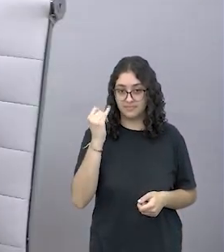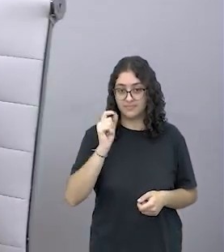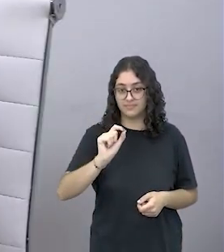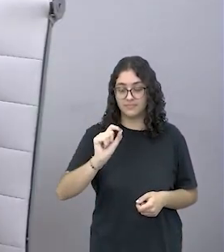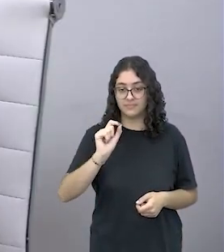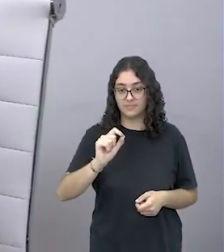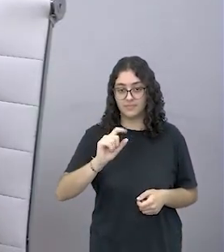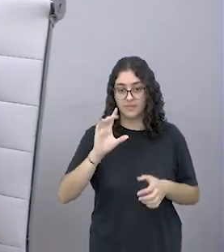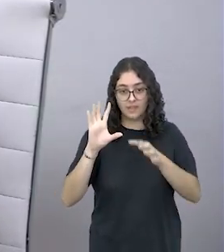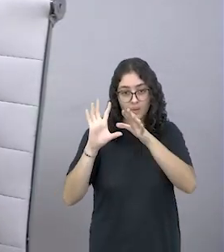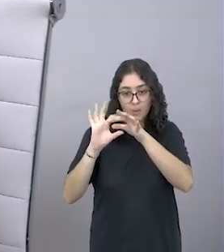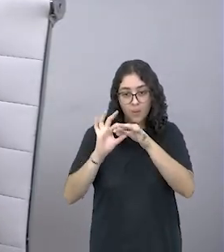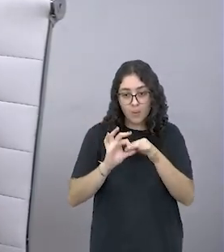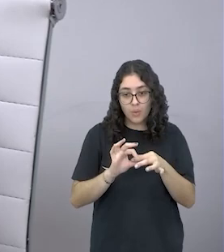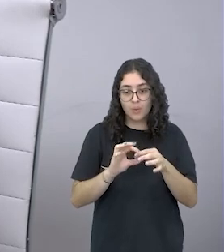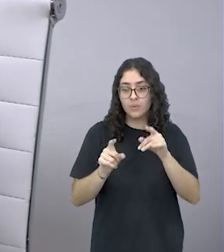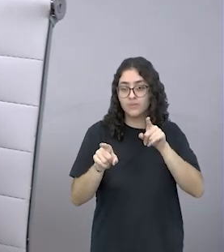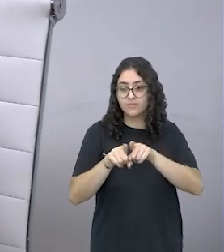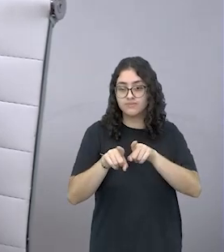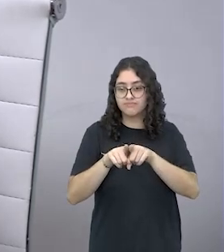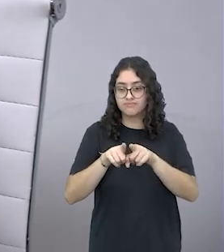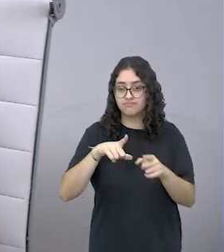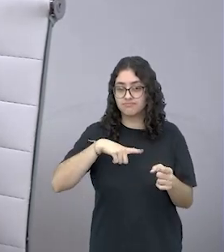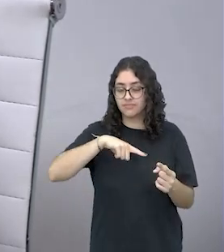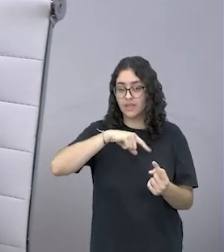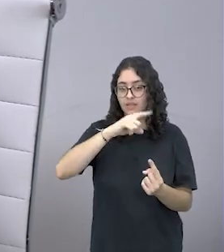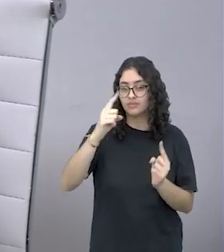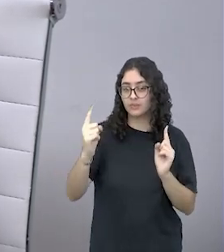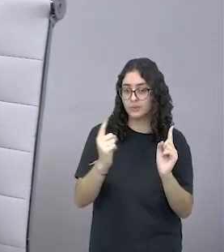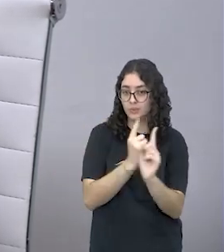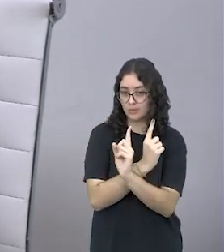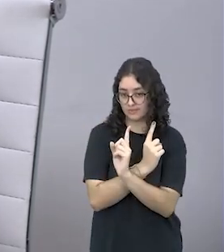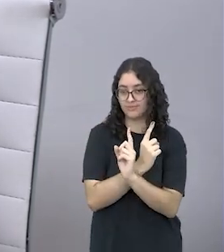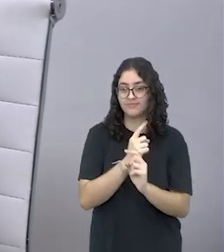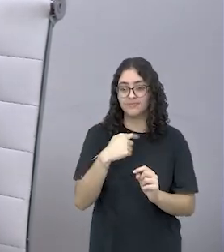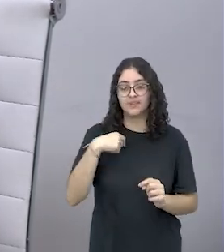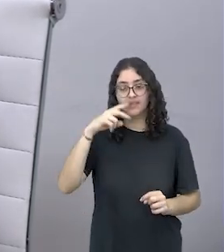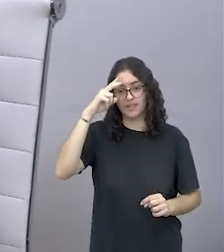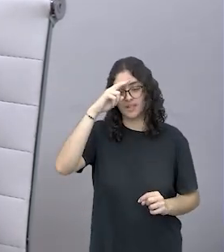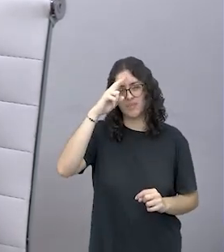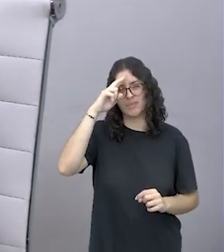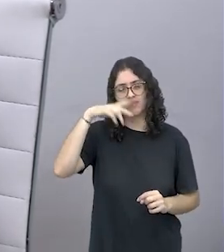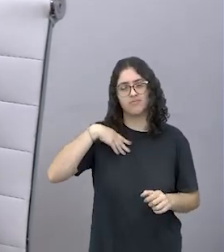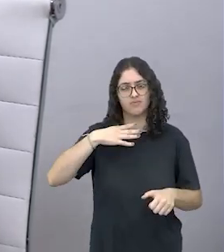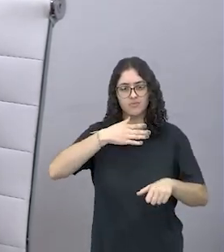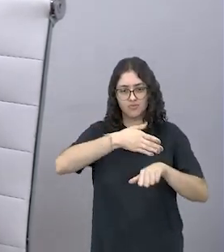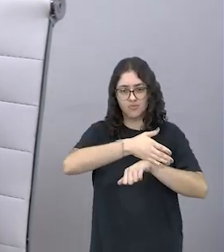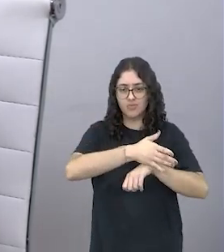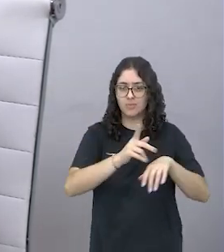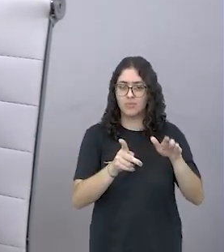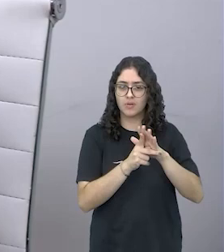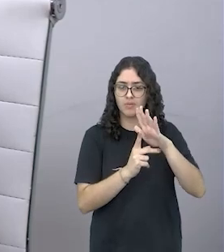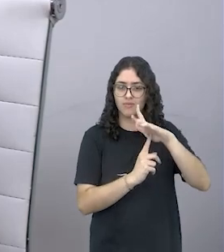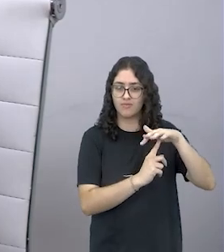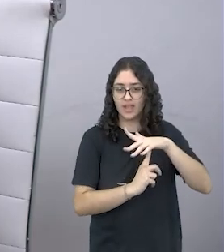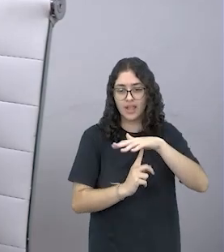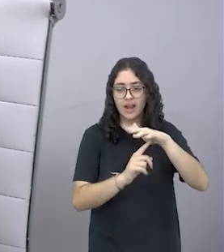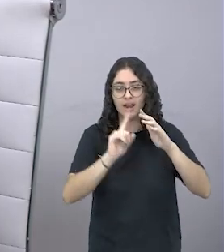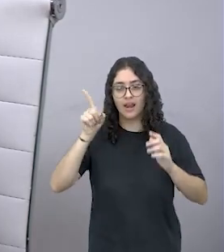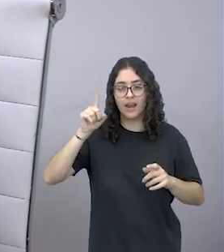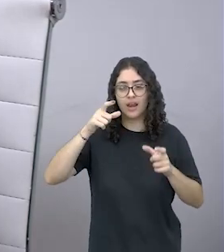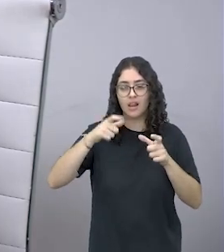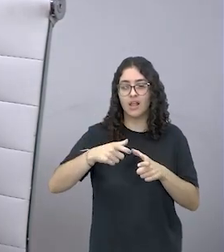a contextualização, anotações. Eu me lembro que eu fui numa feira em Jundiaí